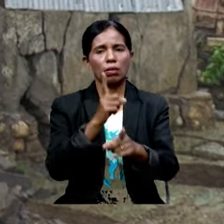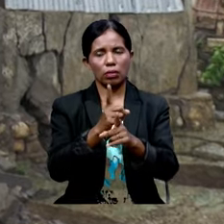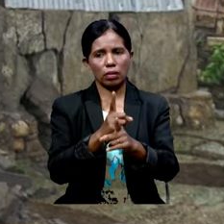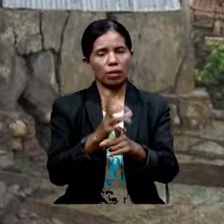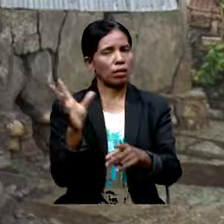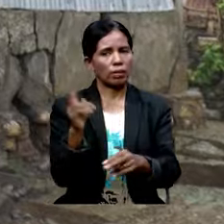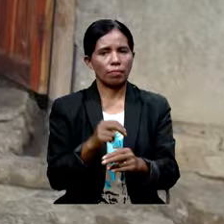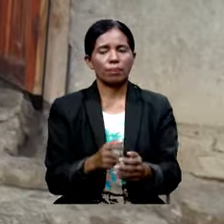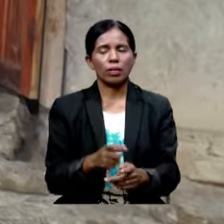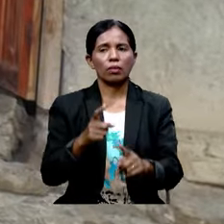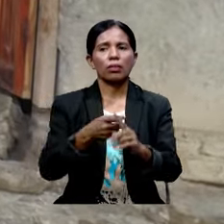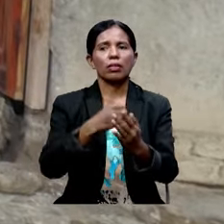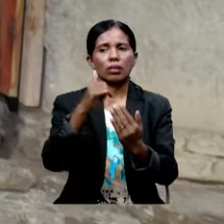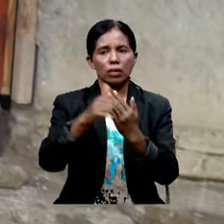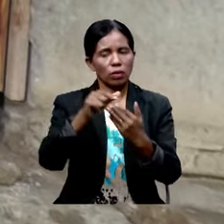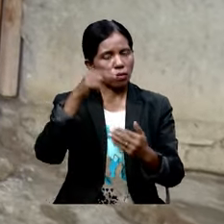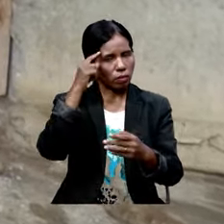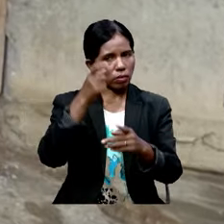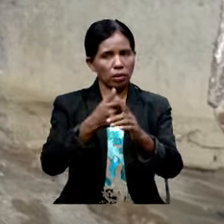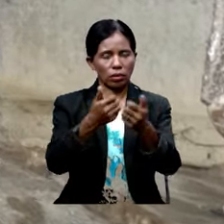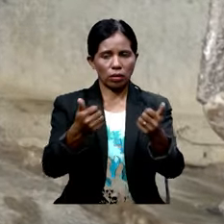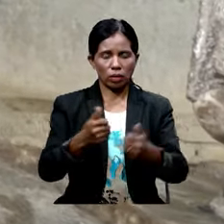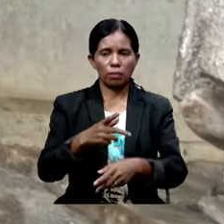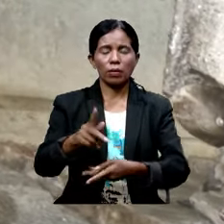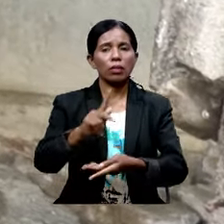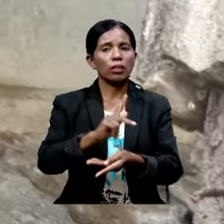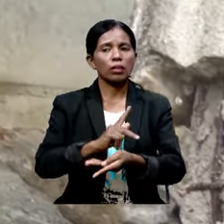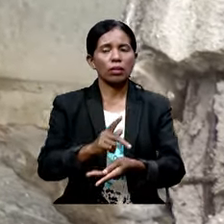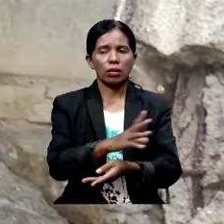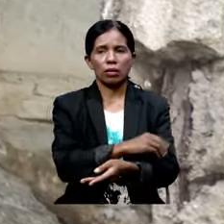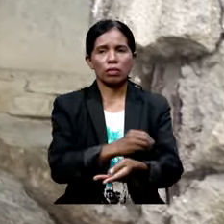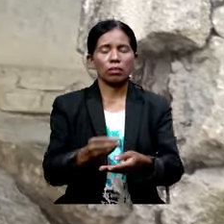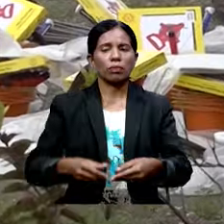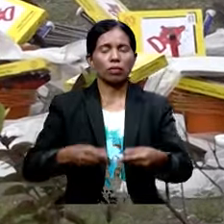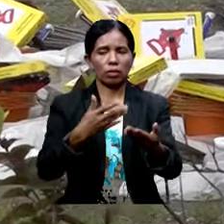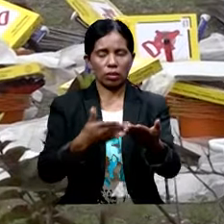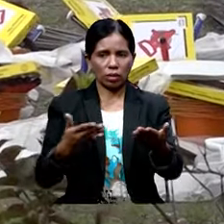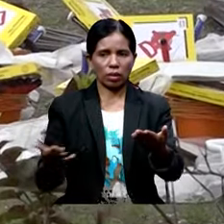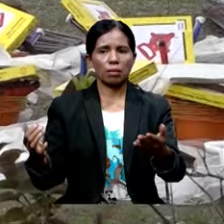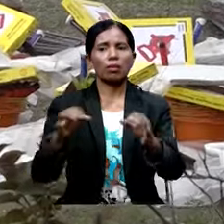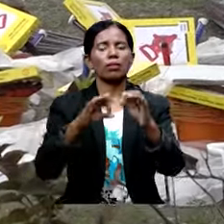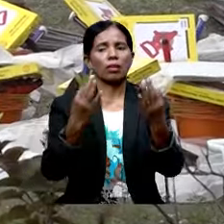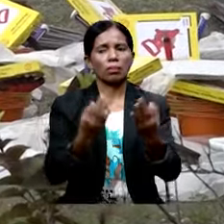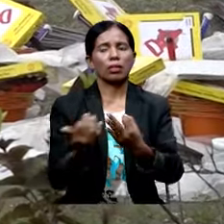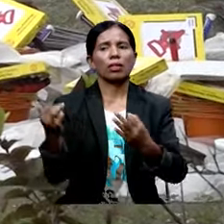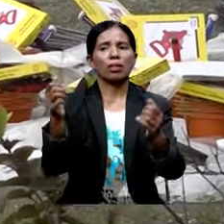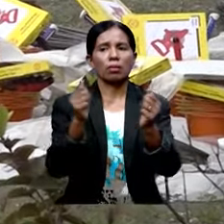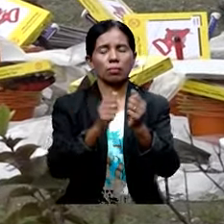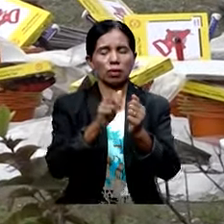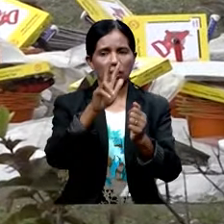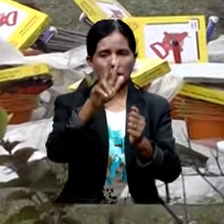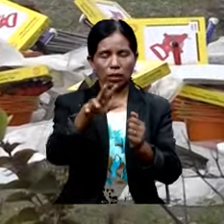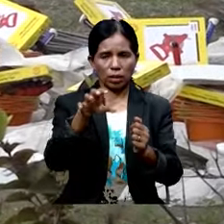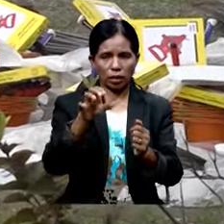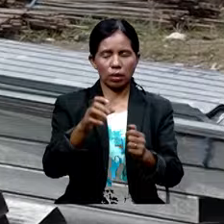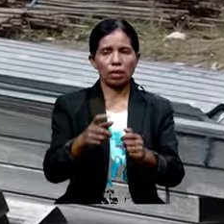O si fulan janeiro to agosto, governo li husi autorare proteção civil mobilizou na material recuperação ba familia afetada hamutuk atus tolu resin